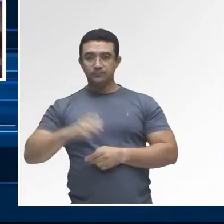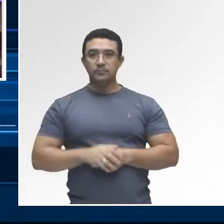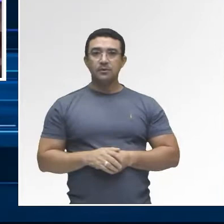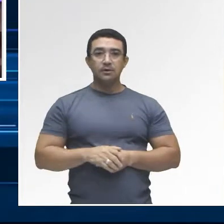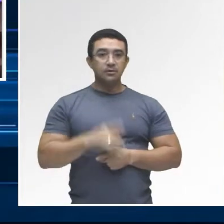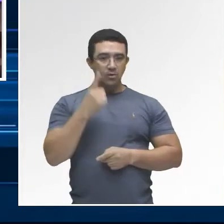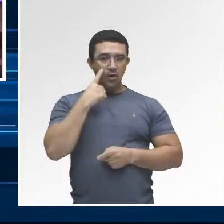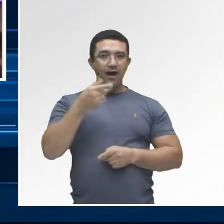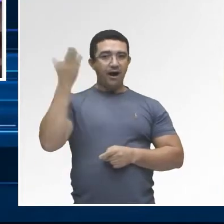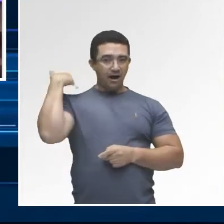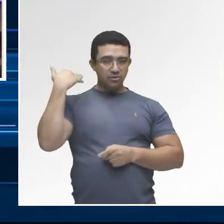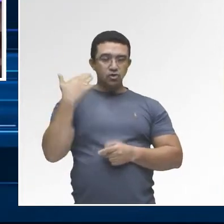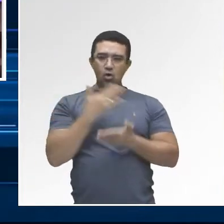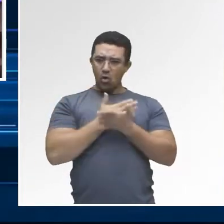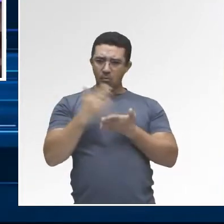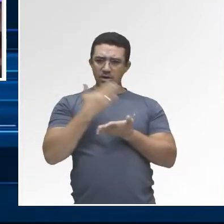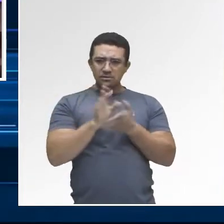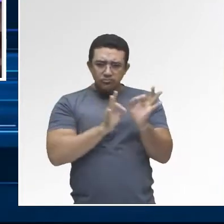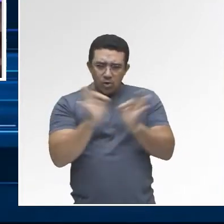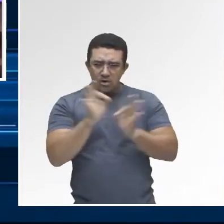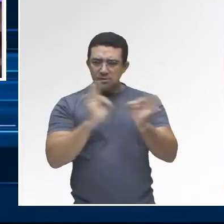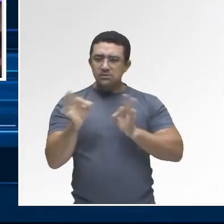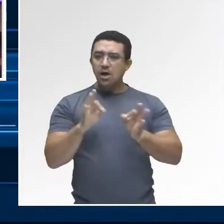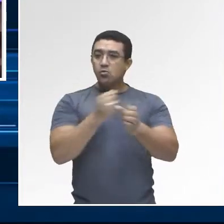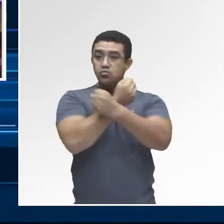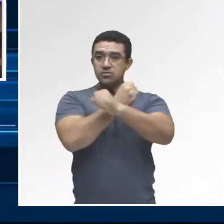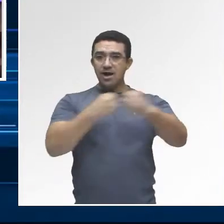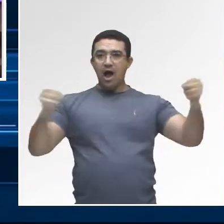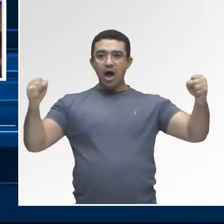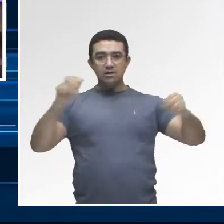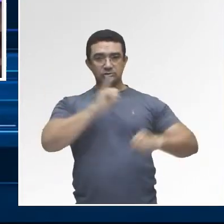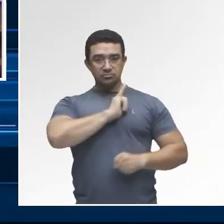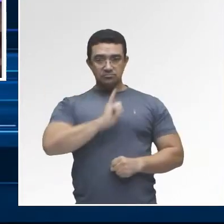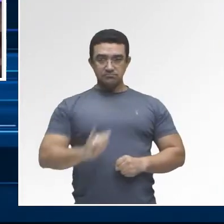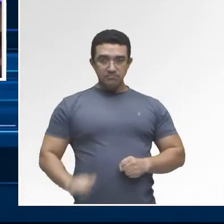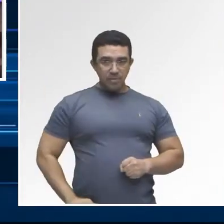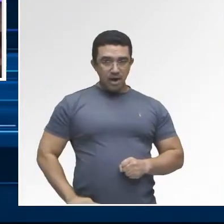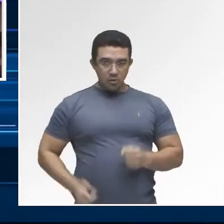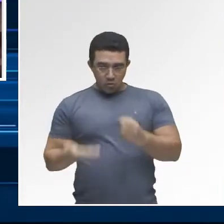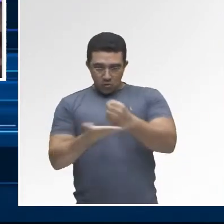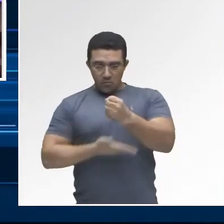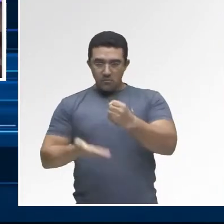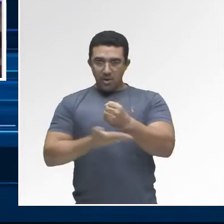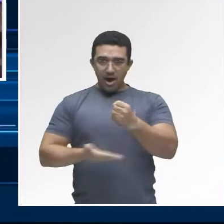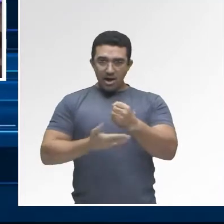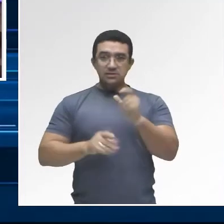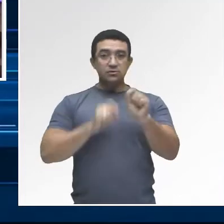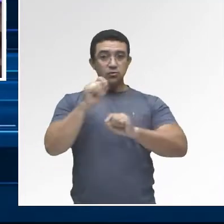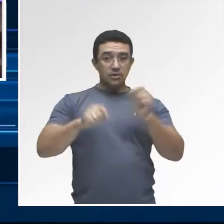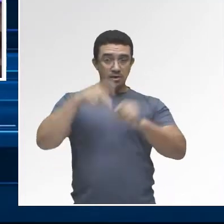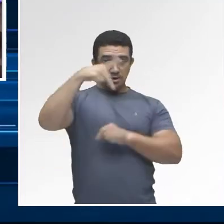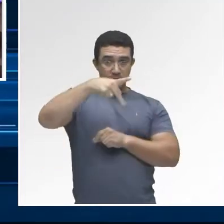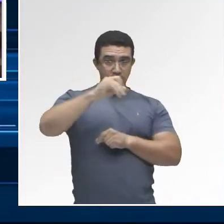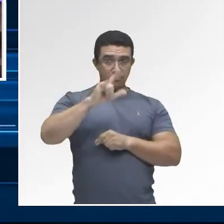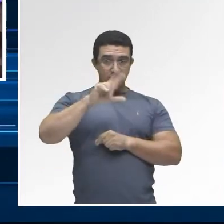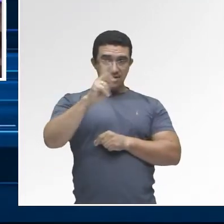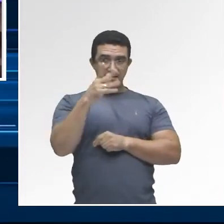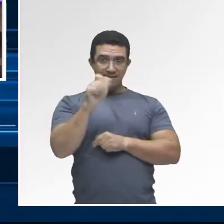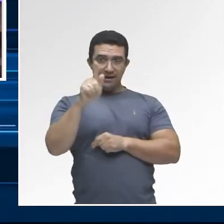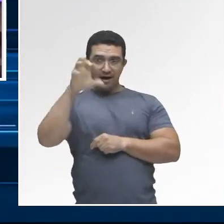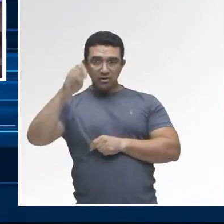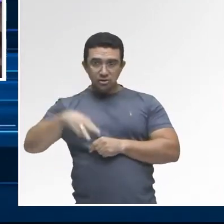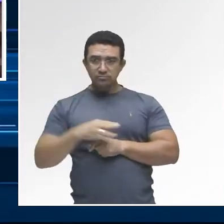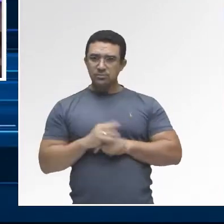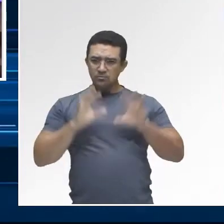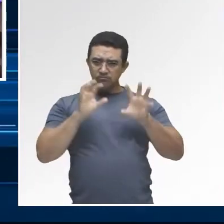grande império, então esse império de Alexandre estava baseado na pilhagem. Ele avançava para tomar novas terras e